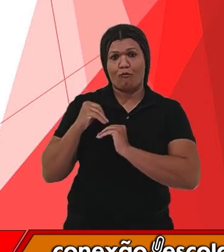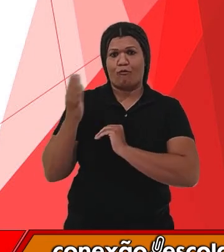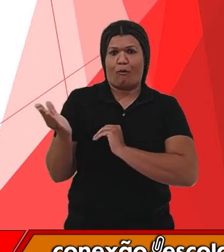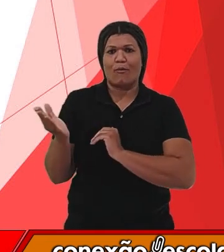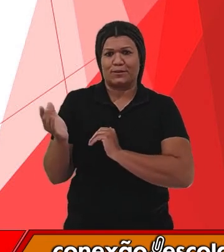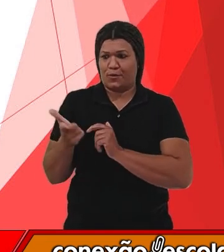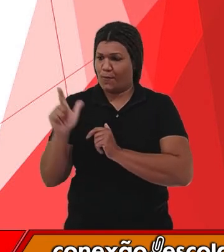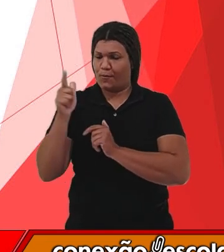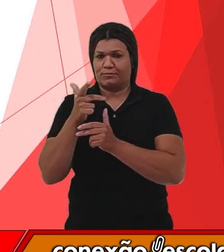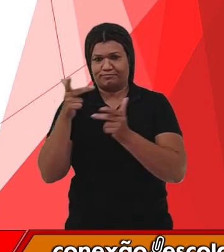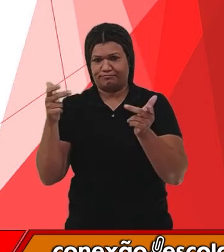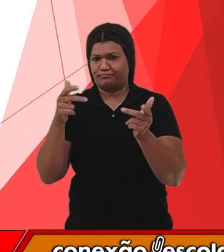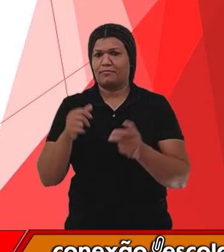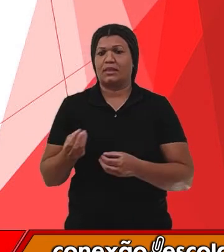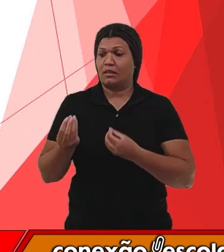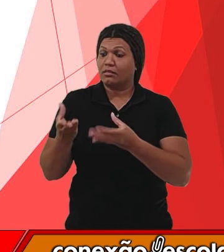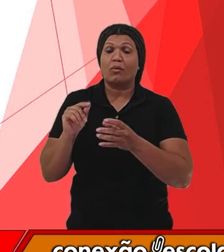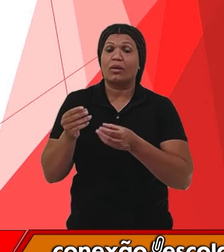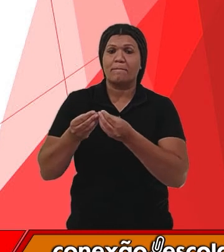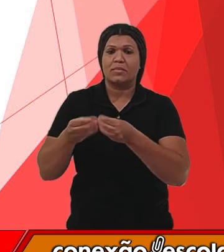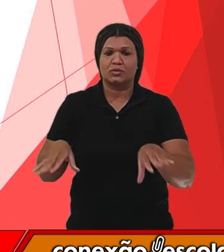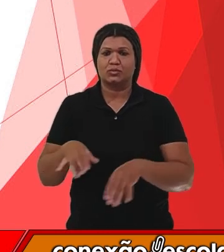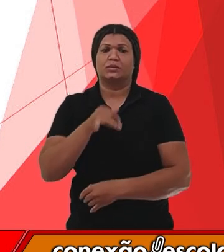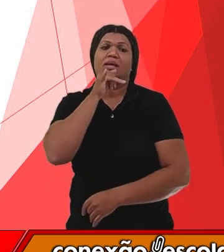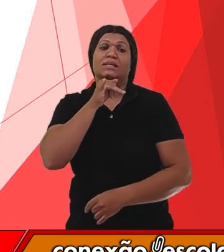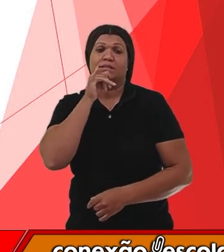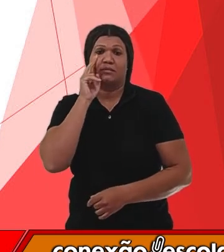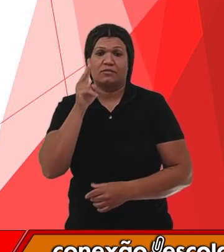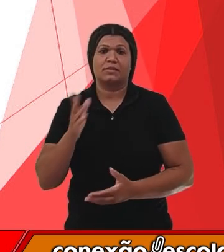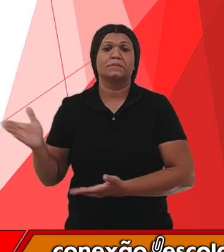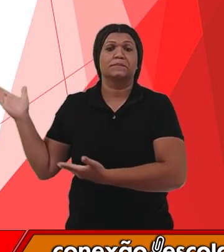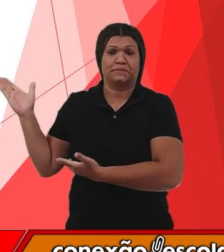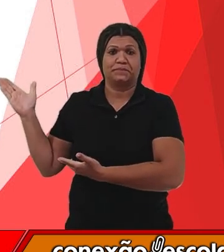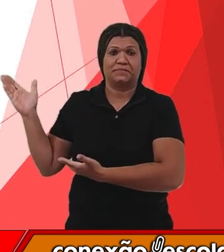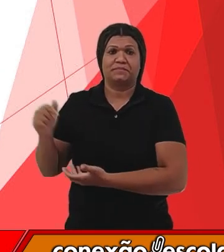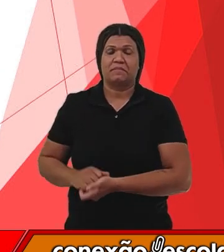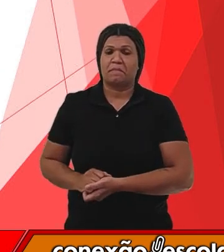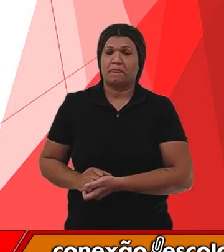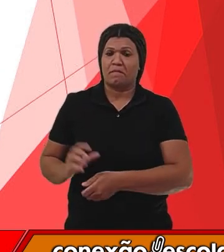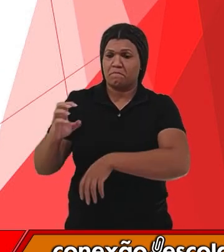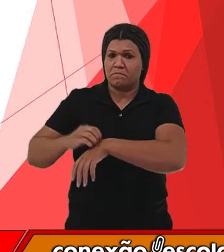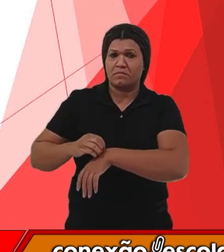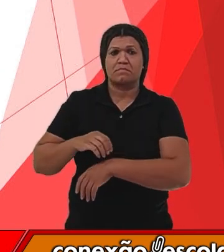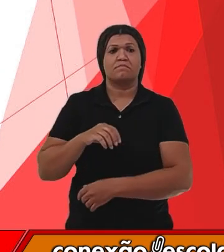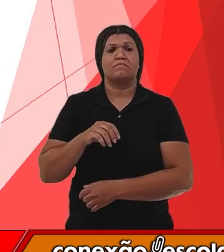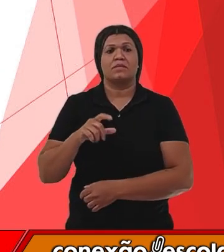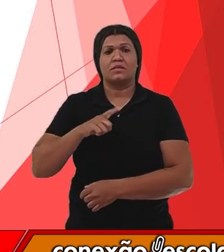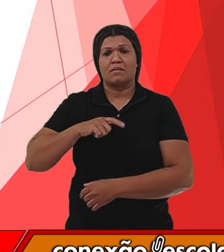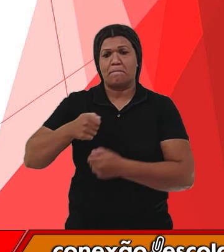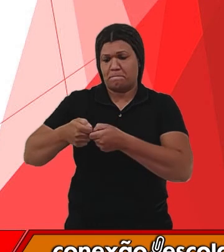vivo, causando-lhe prejuízos. Por exemplo, os carrapatos, as pulgas,